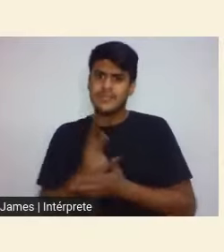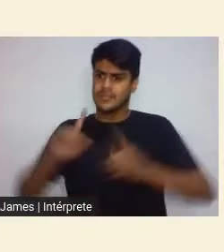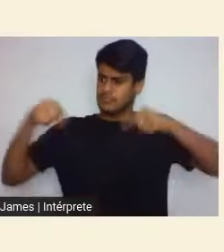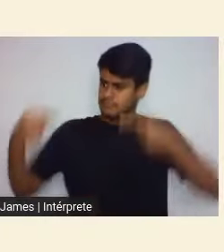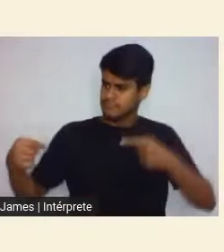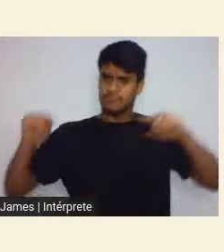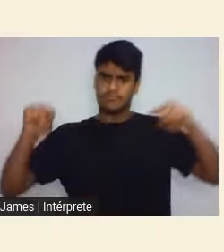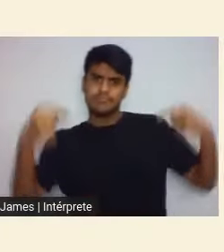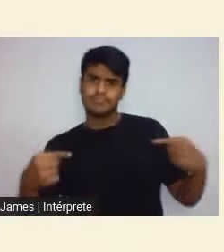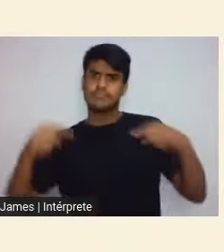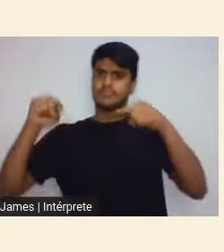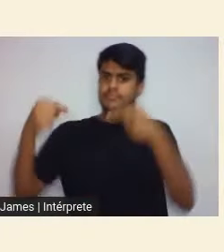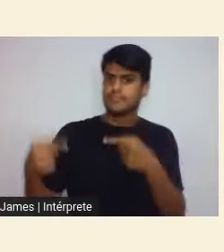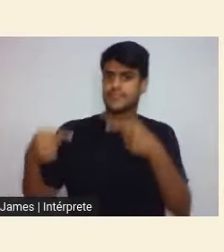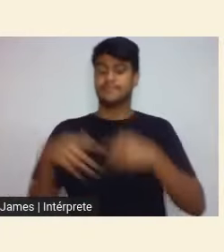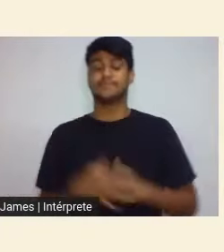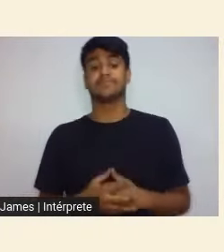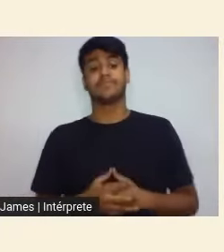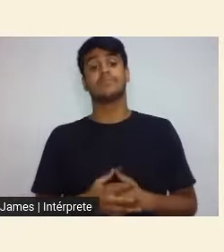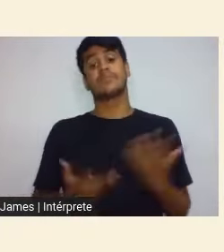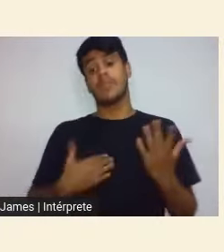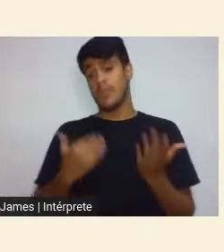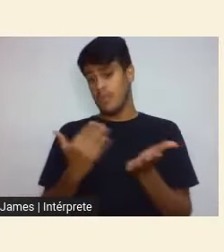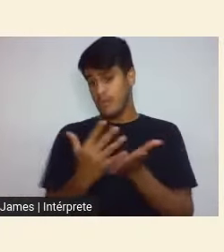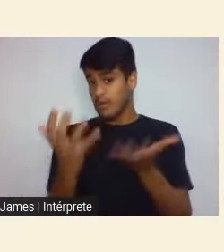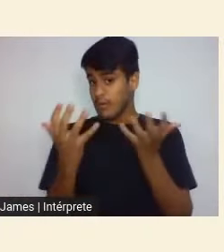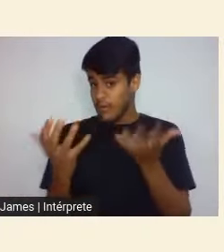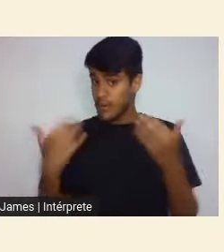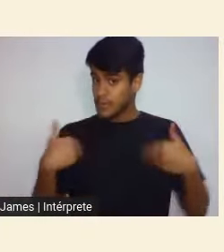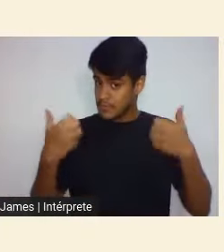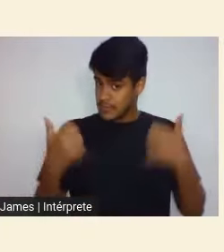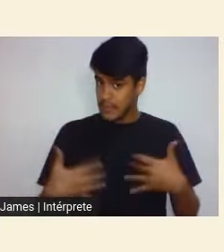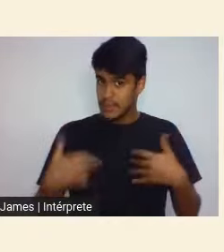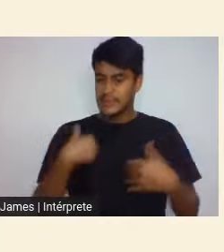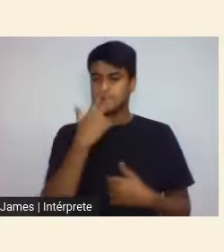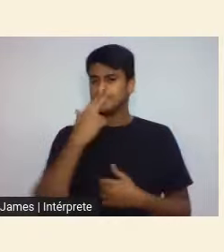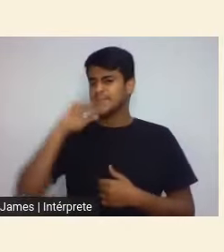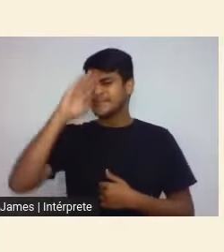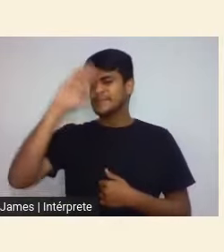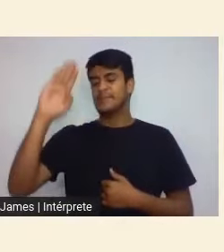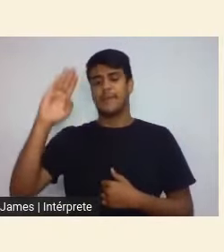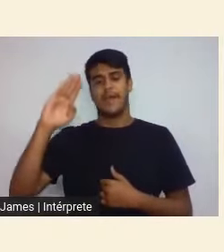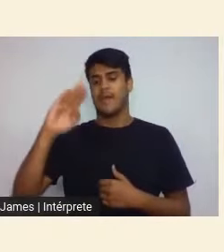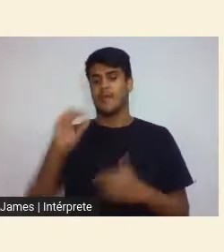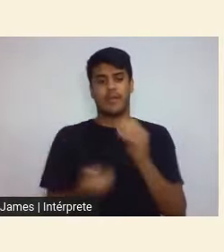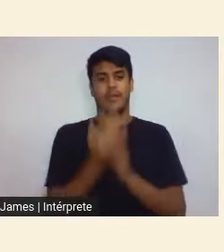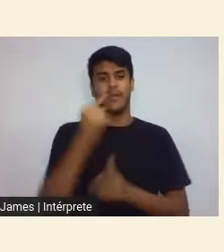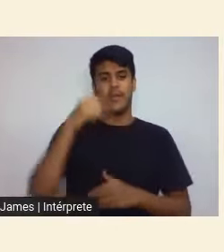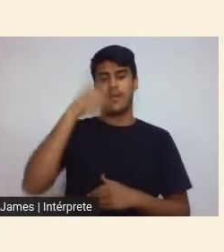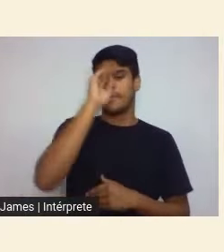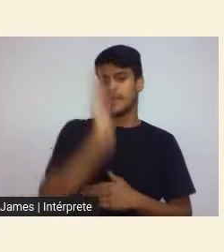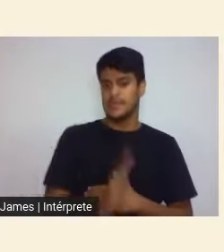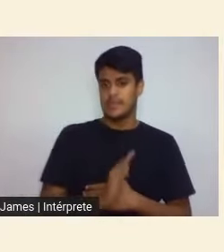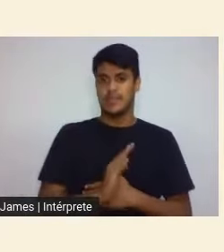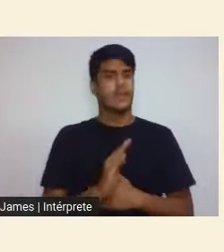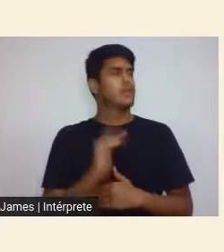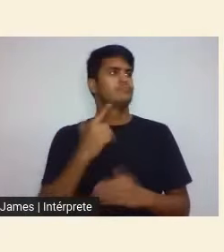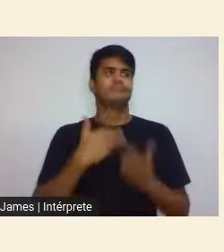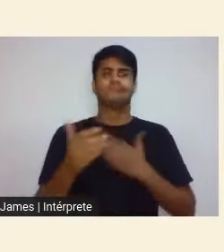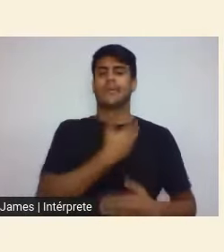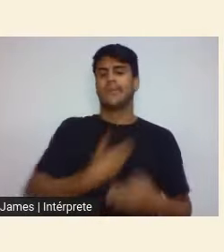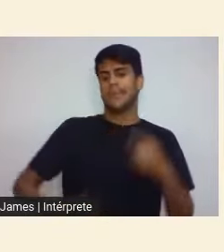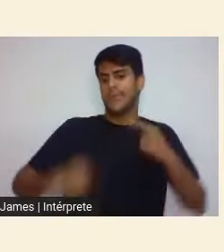meio sem receio de errar, que parte da melhor produção literária brasileira, da crítica, a poesia, do ensaio, à